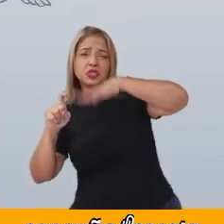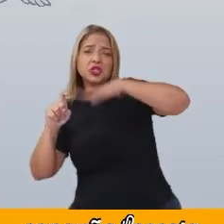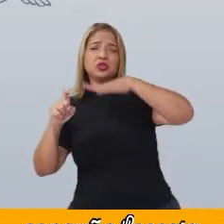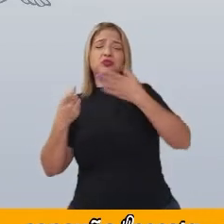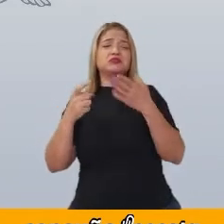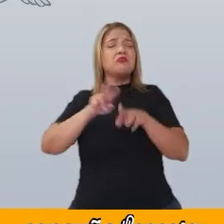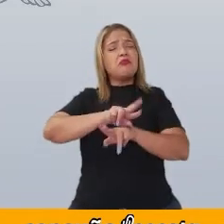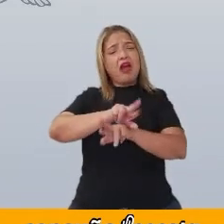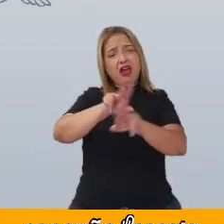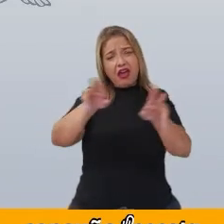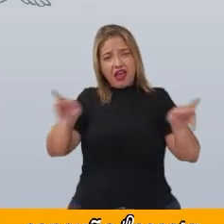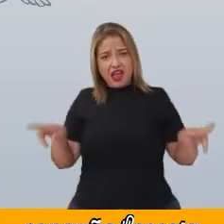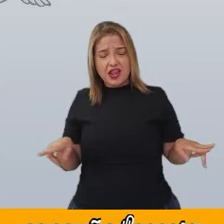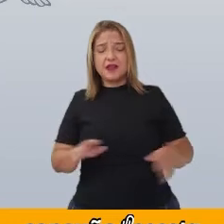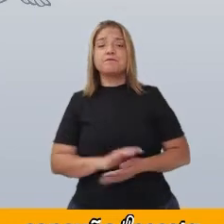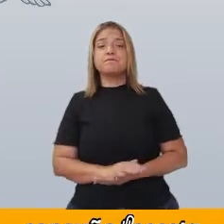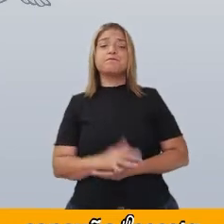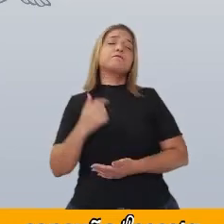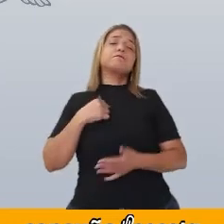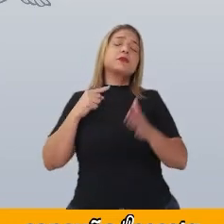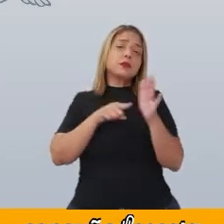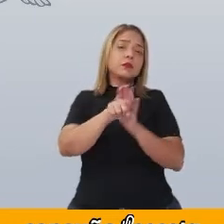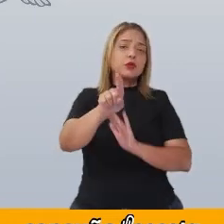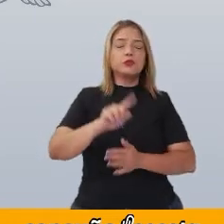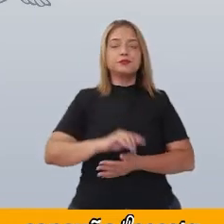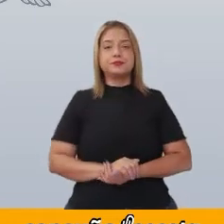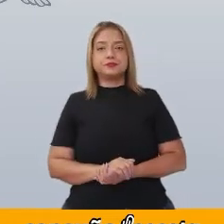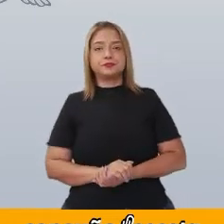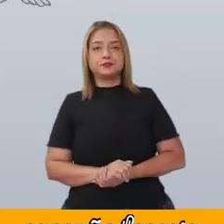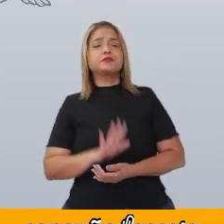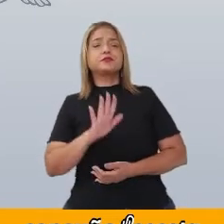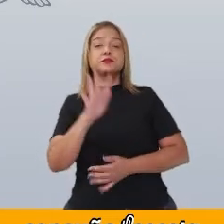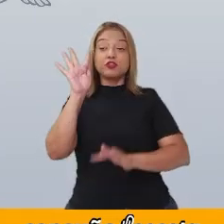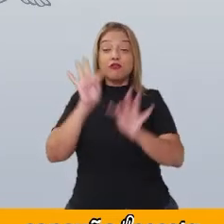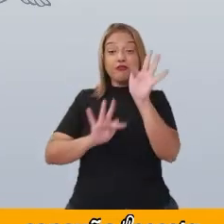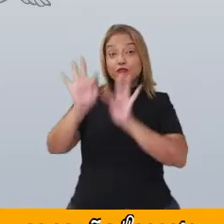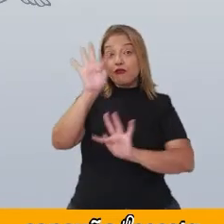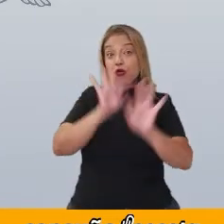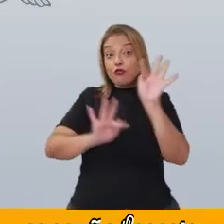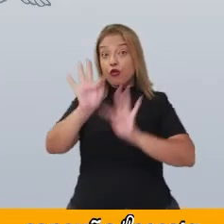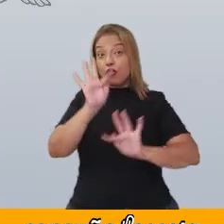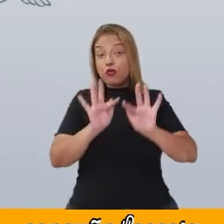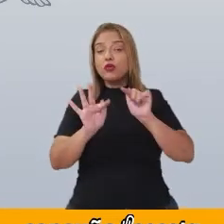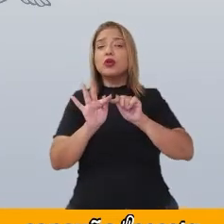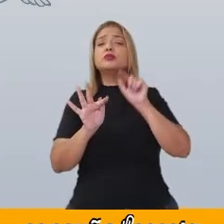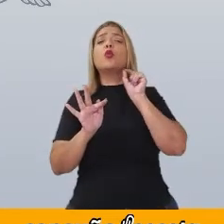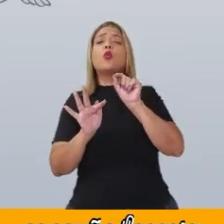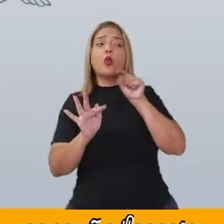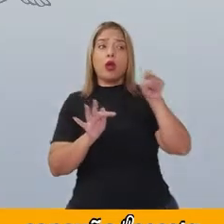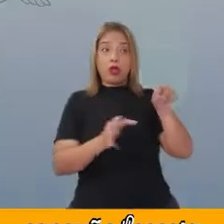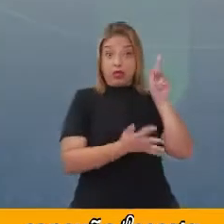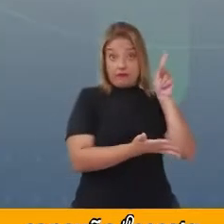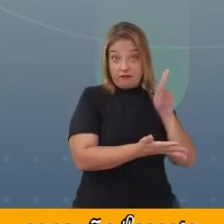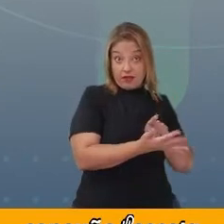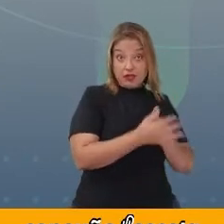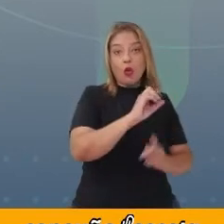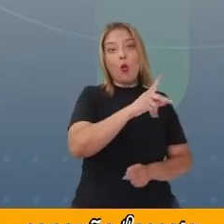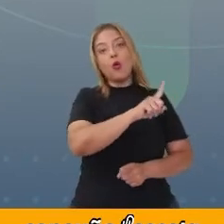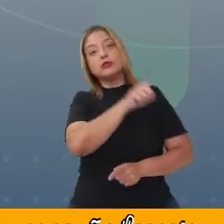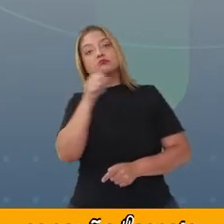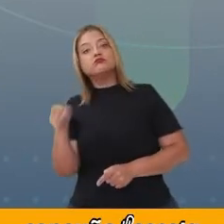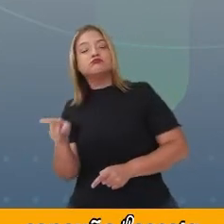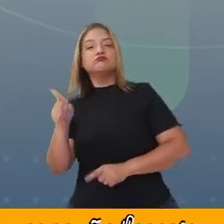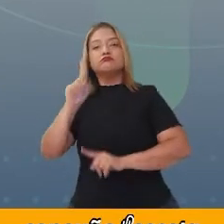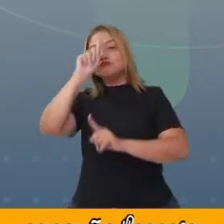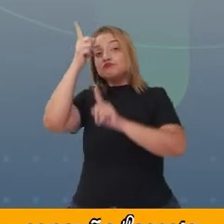tantos outros. Uma perguntinha. A fofoca será sua narrativa real ou